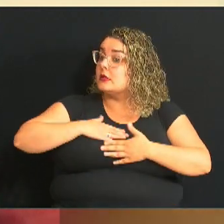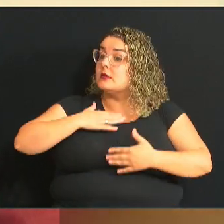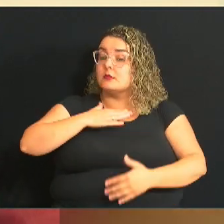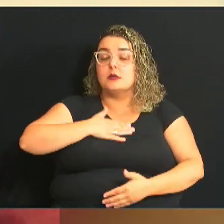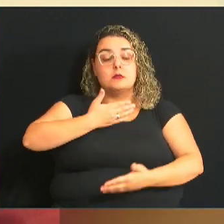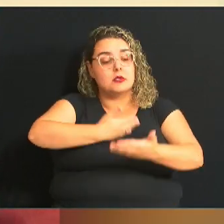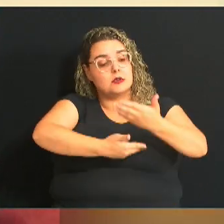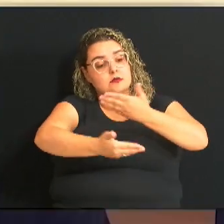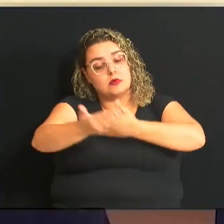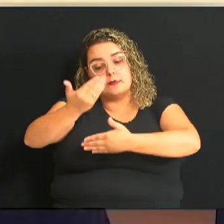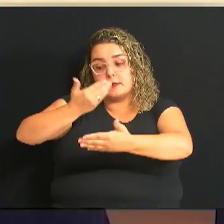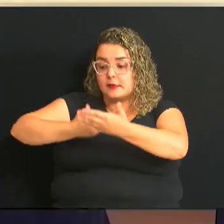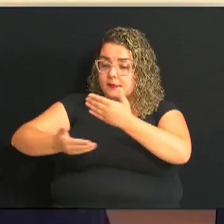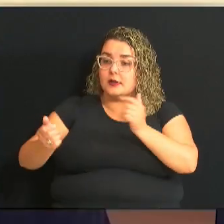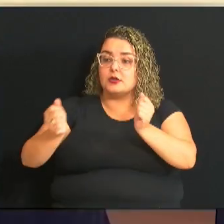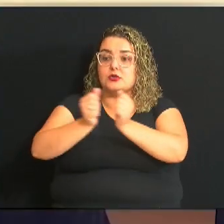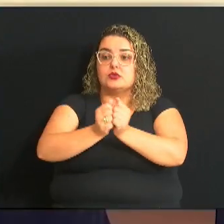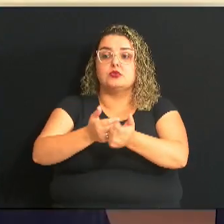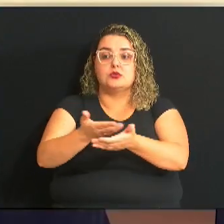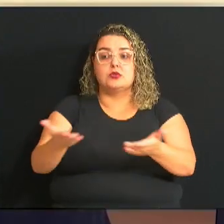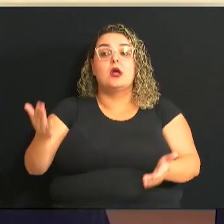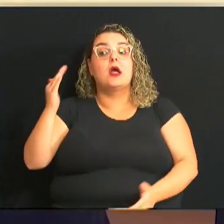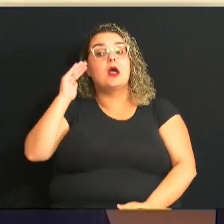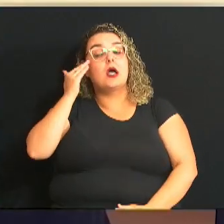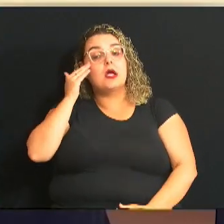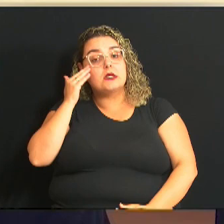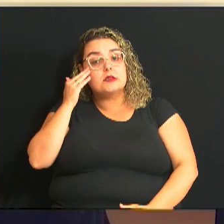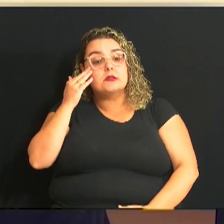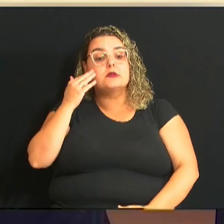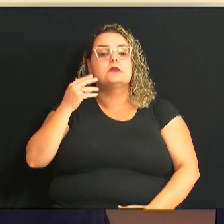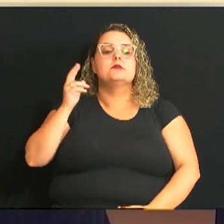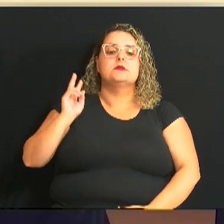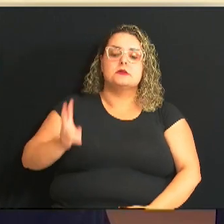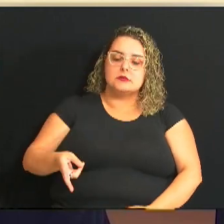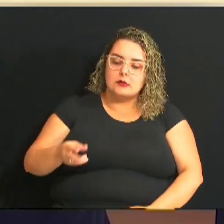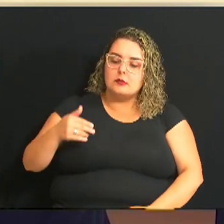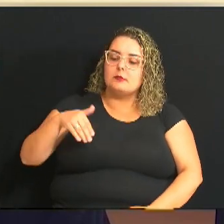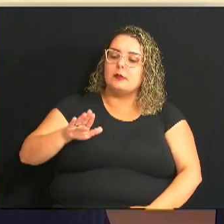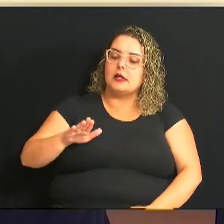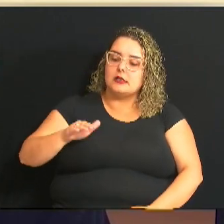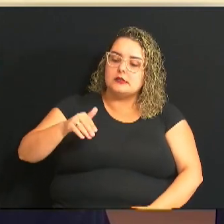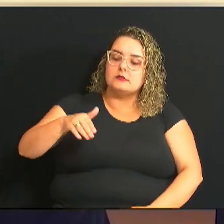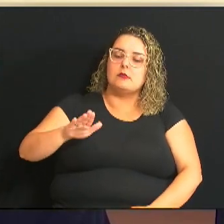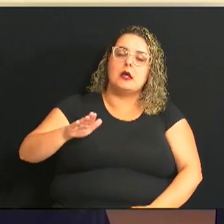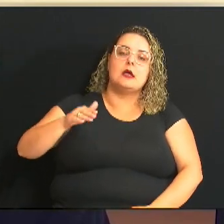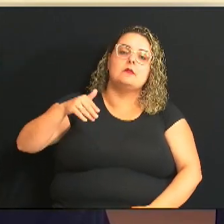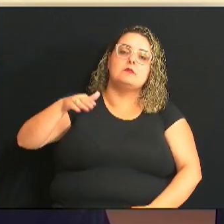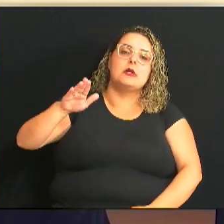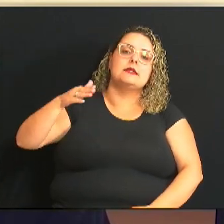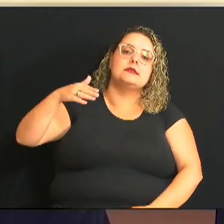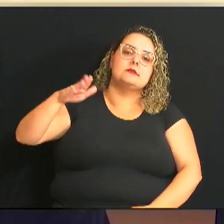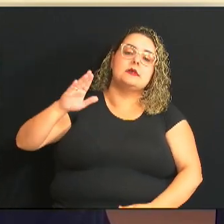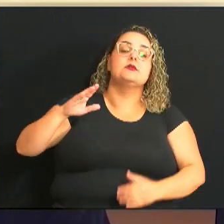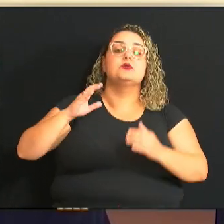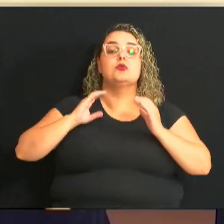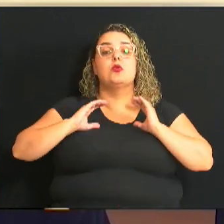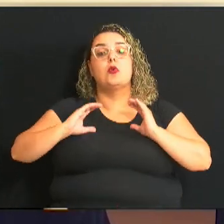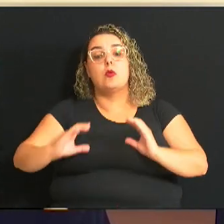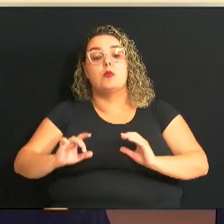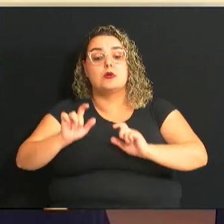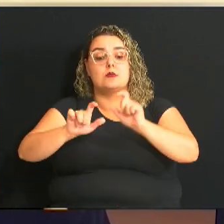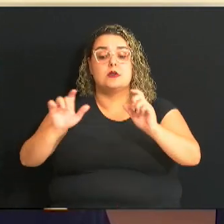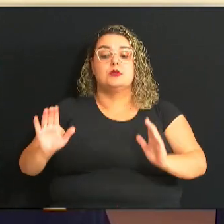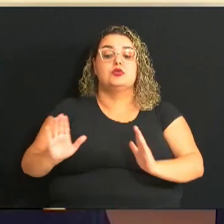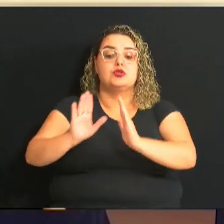isso com vocês. E entendendo cada vez mais o comportamento das pessoas diante da